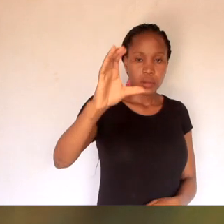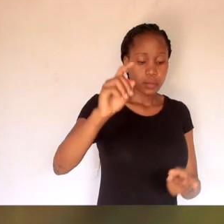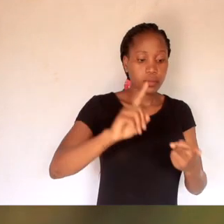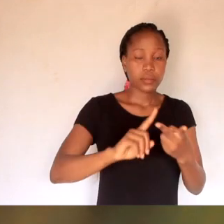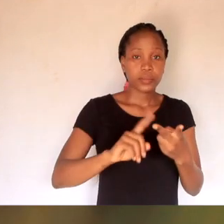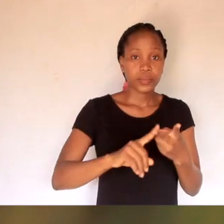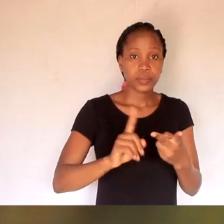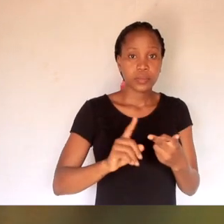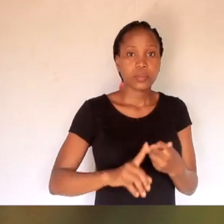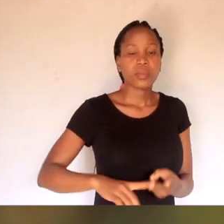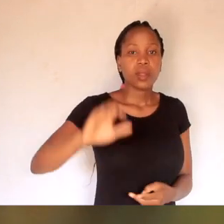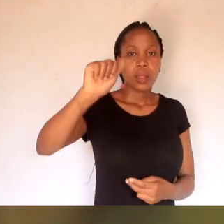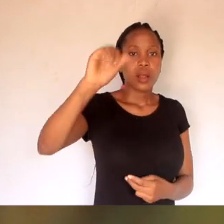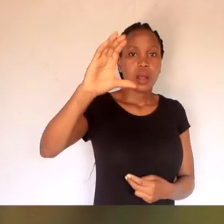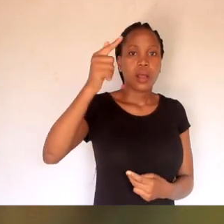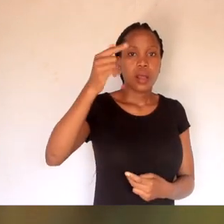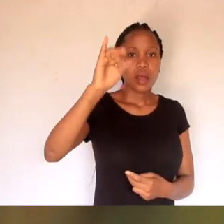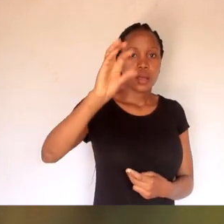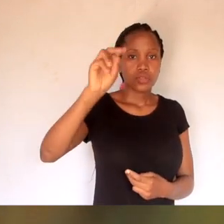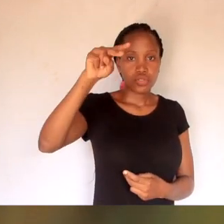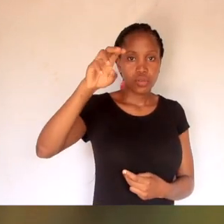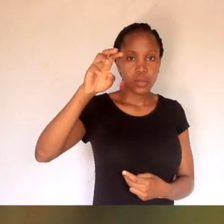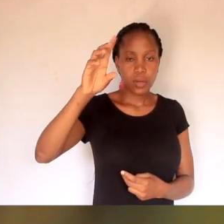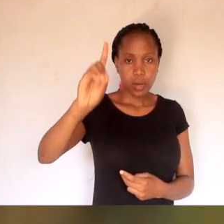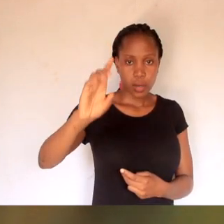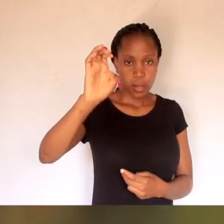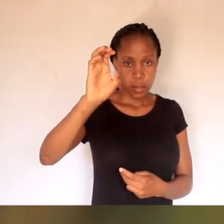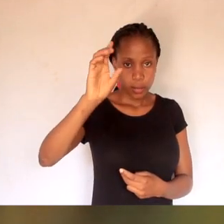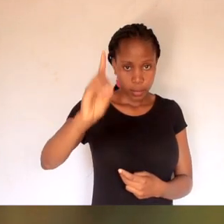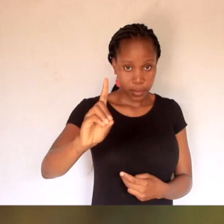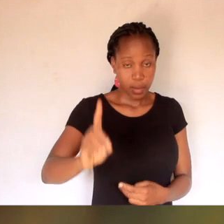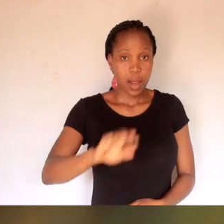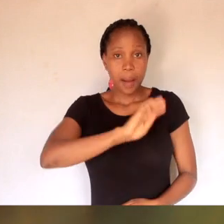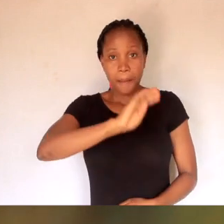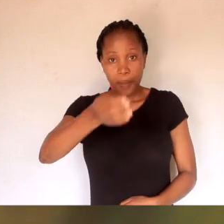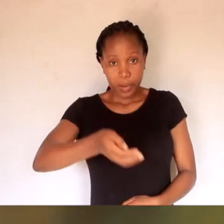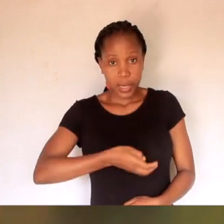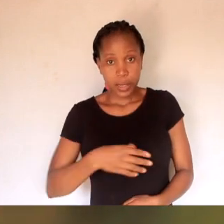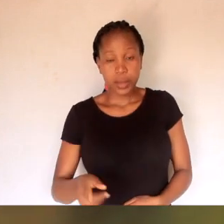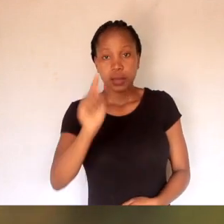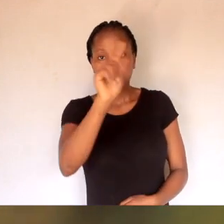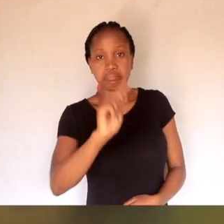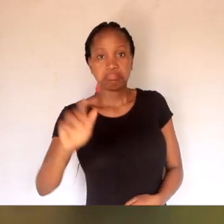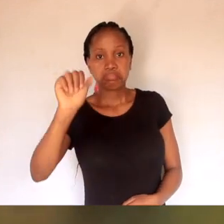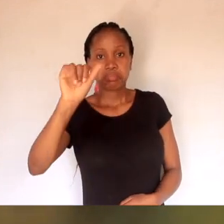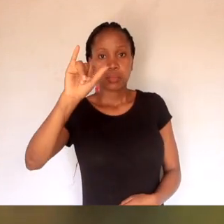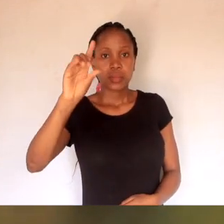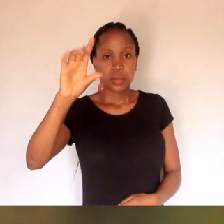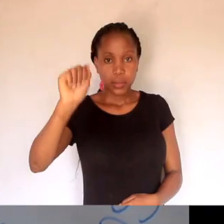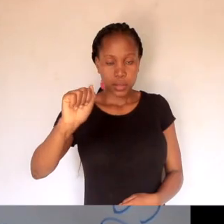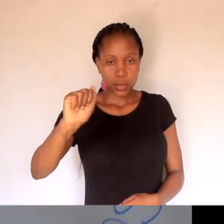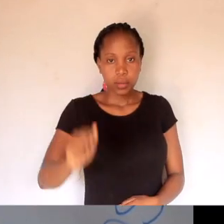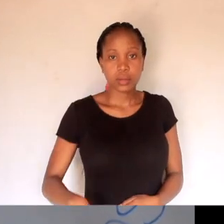também pessoas como a Zaida Cabral, Elizabeth Siqueira, criamos o